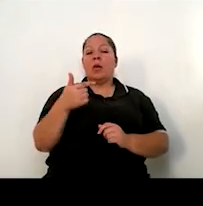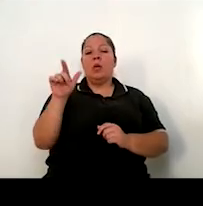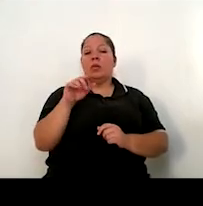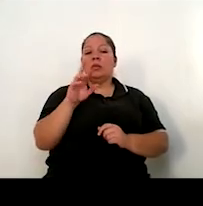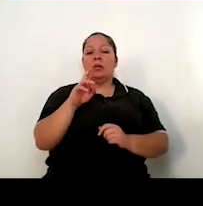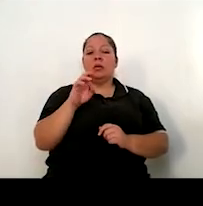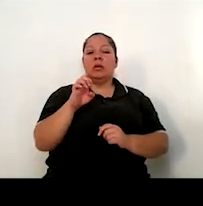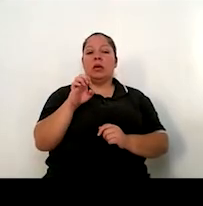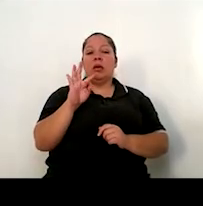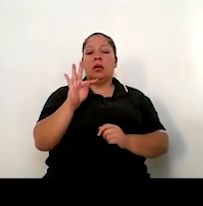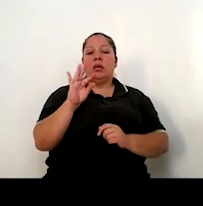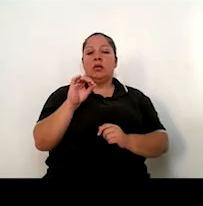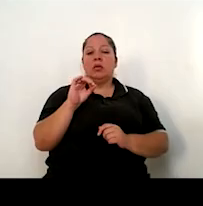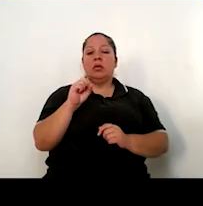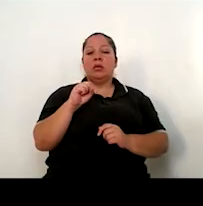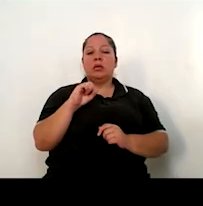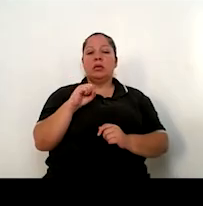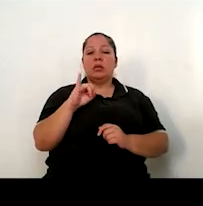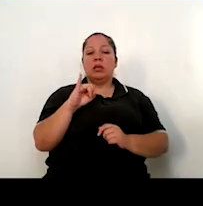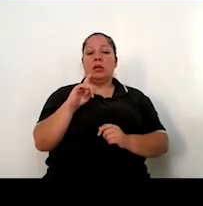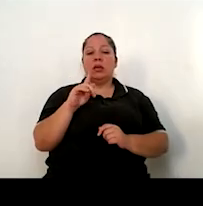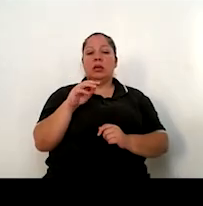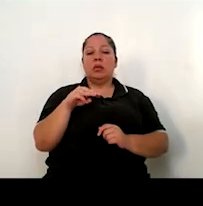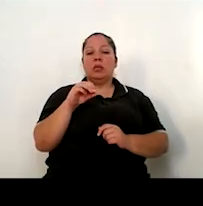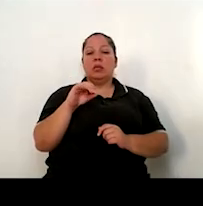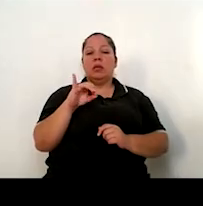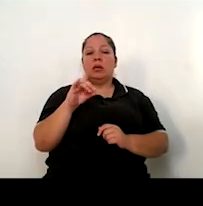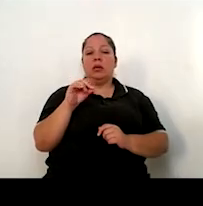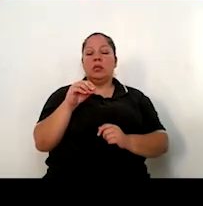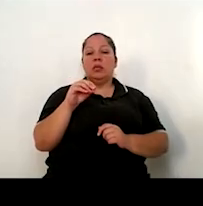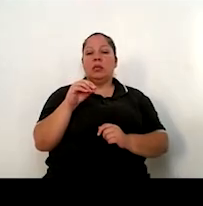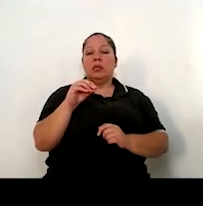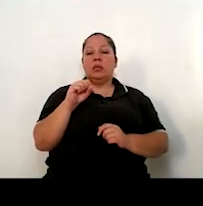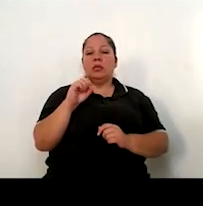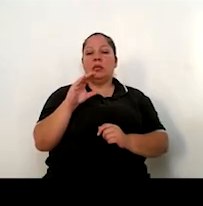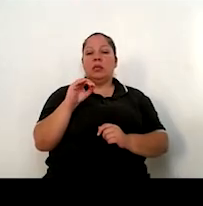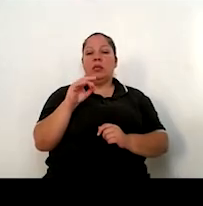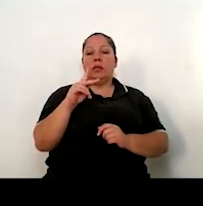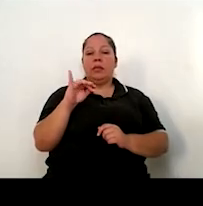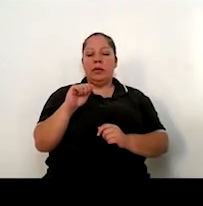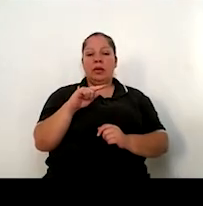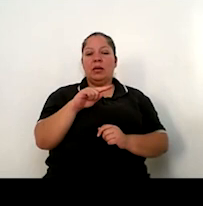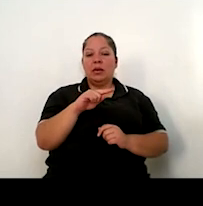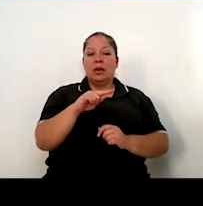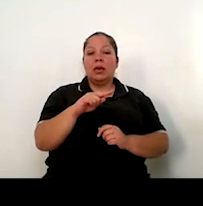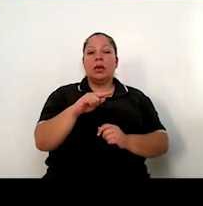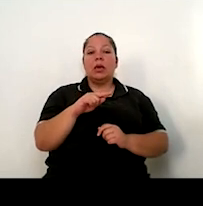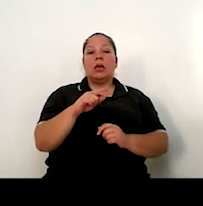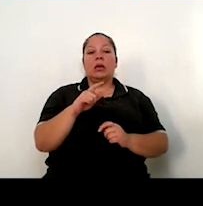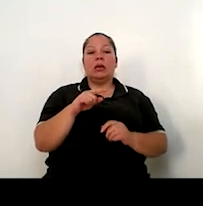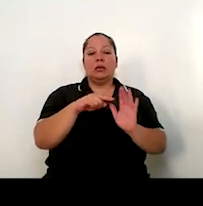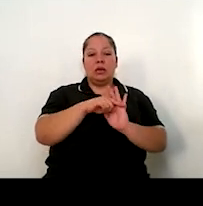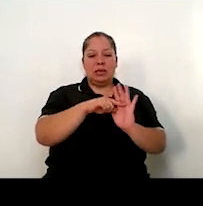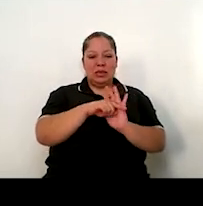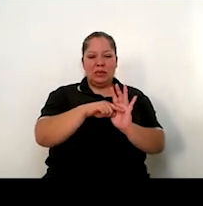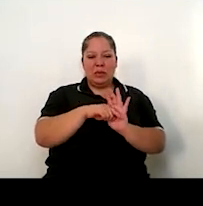exame endoscópico também, mas ele é um exame menor, ele vai avaliar uma região bem menor do intestino. Ele é um exame que não